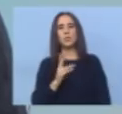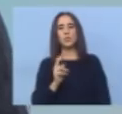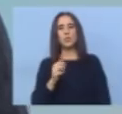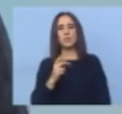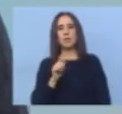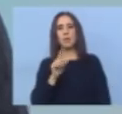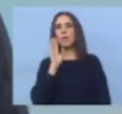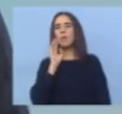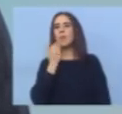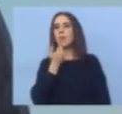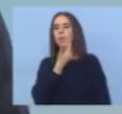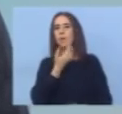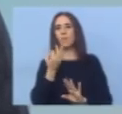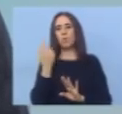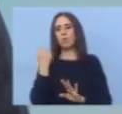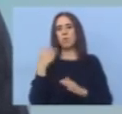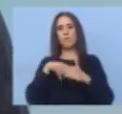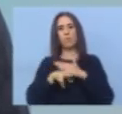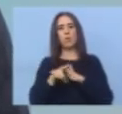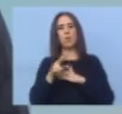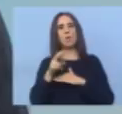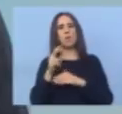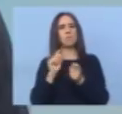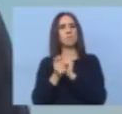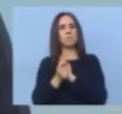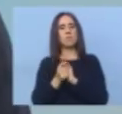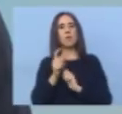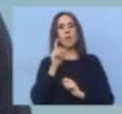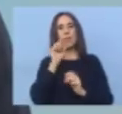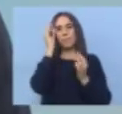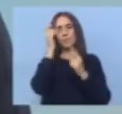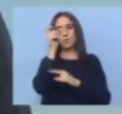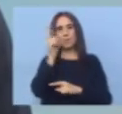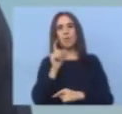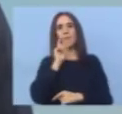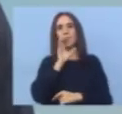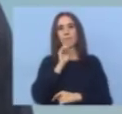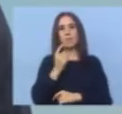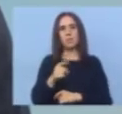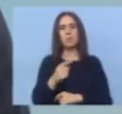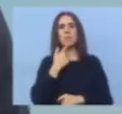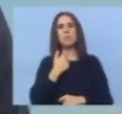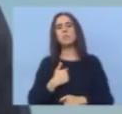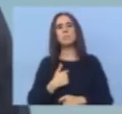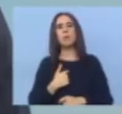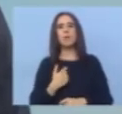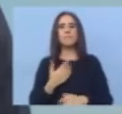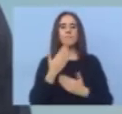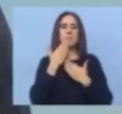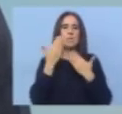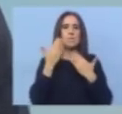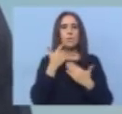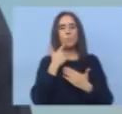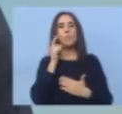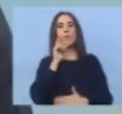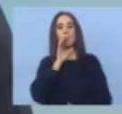esta transformação, que estávamos a falar com uma professora que tinha uma filha de lá e a professora disse: quero agradecer-vos muito porque